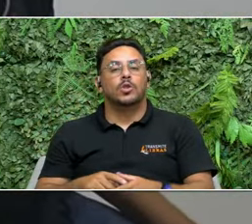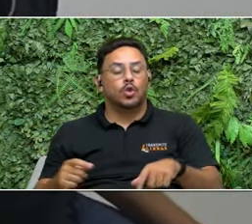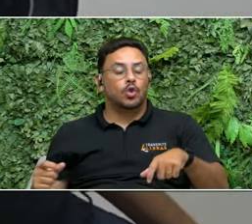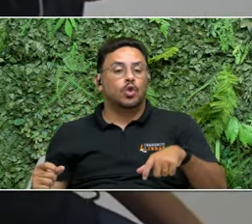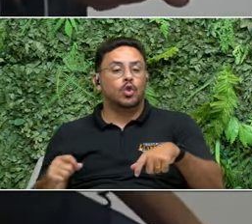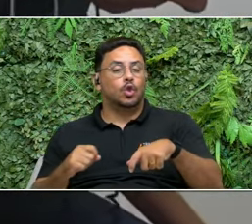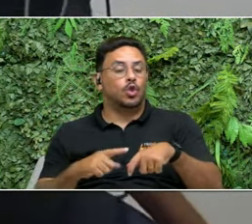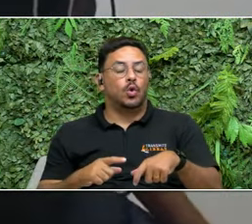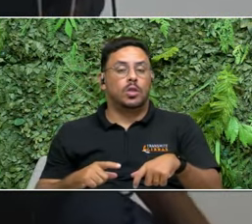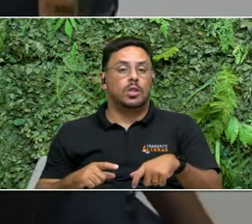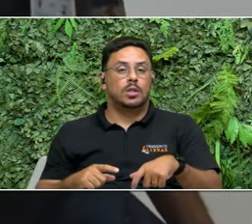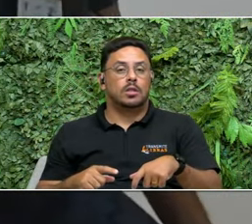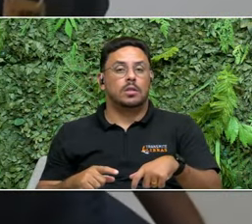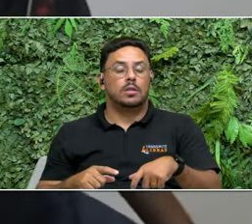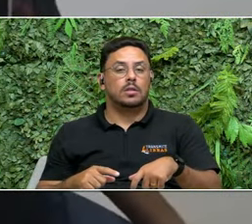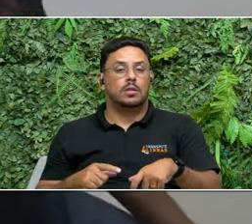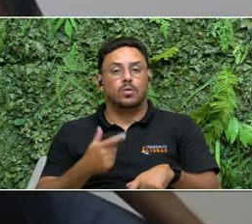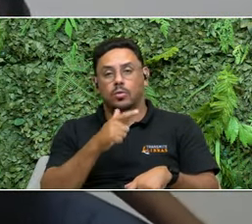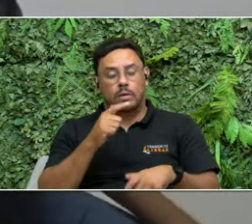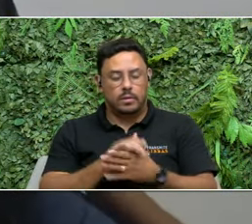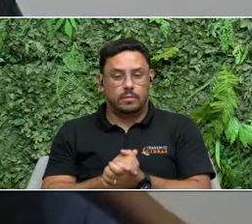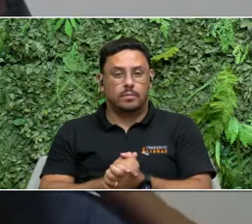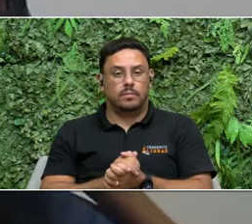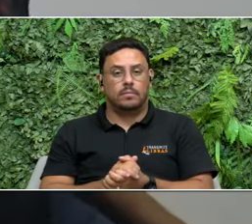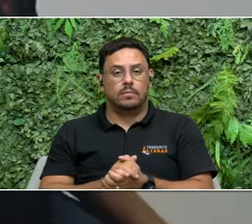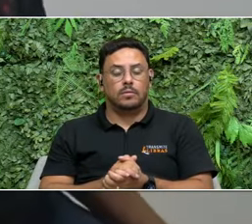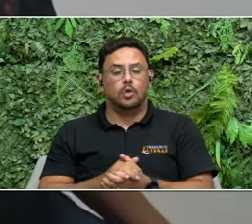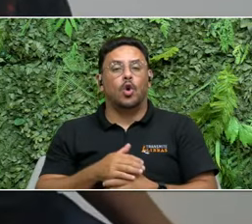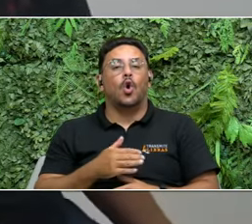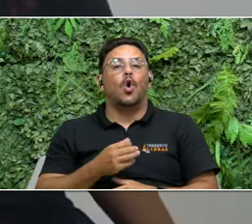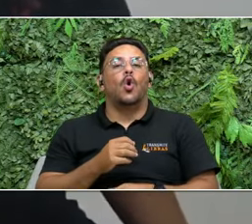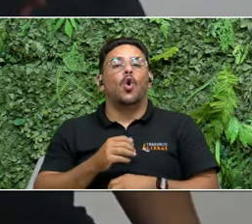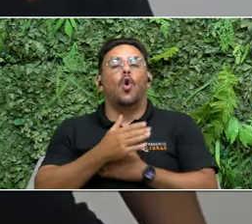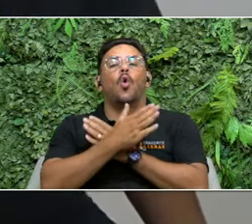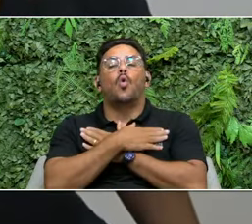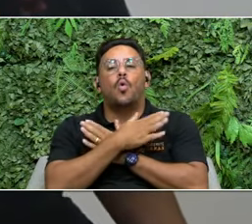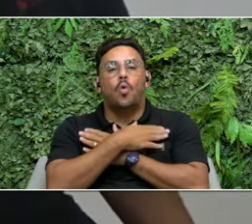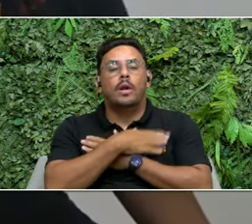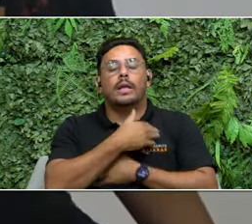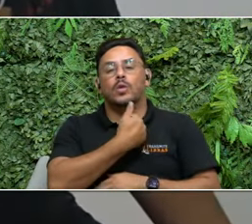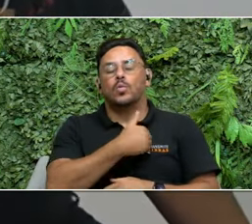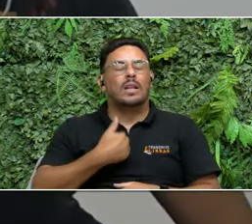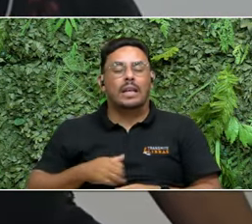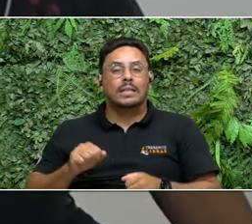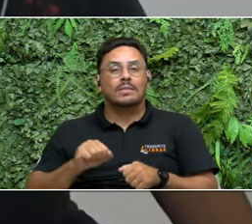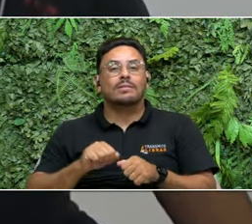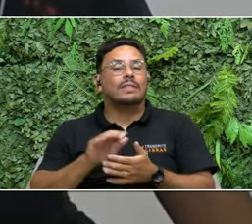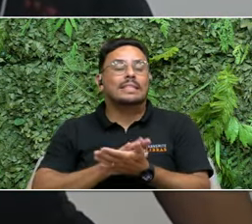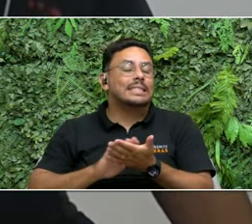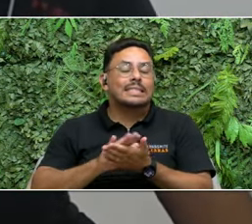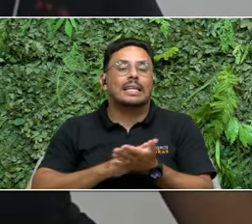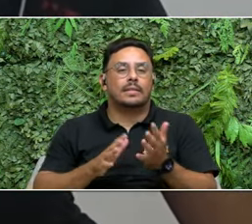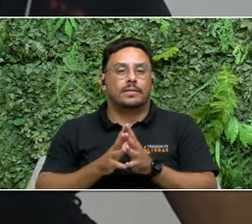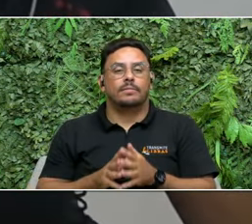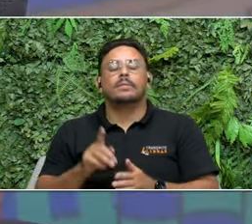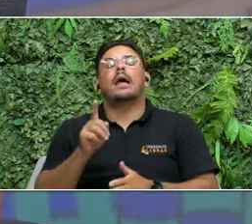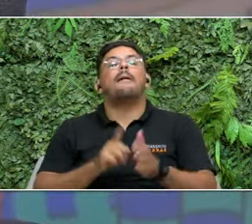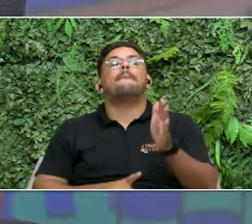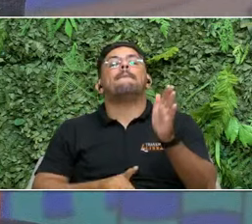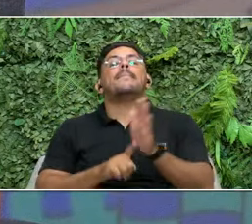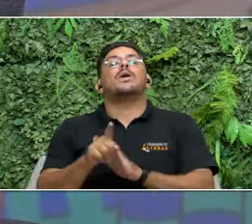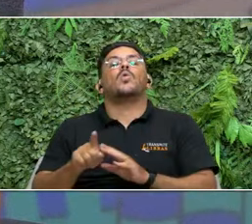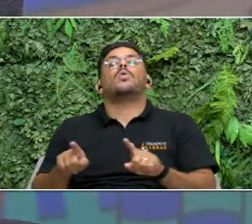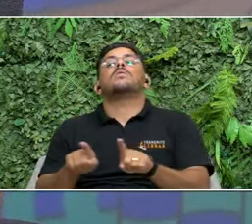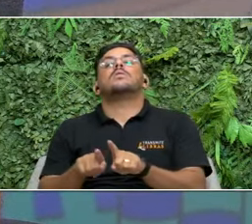do Gol H gol no alvo do Cruzeiro tá pessoa não Fez absolutamente nada a não ser bater tiro de meta nesse jogo viu e aí quero perguntar para você